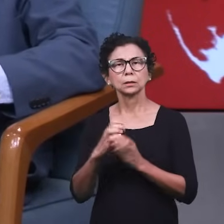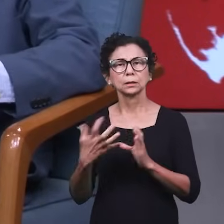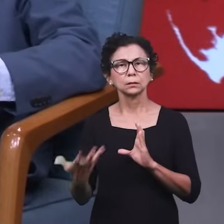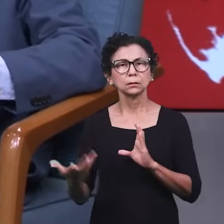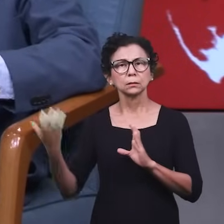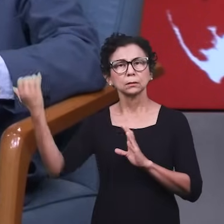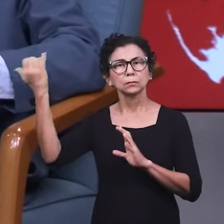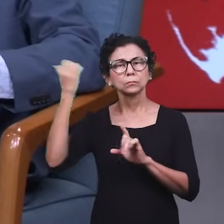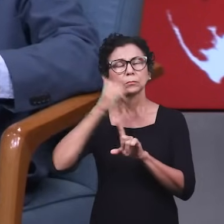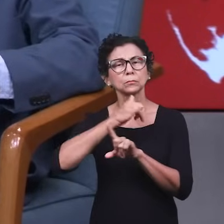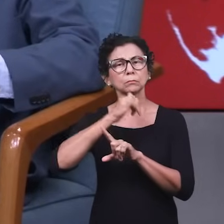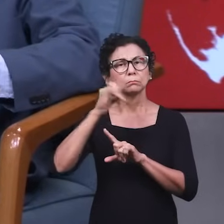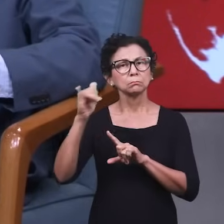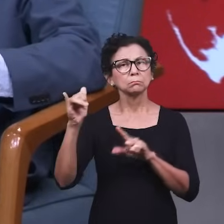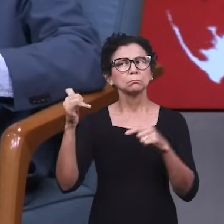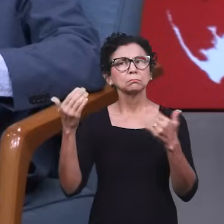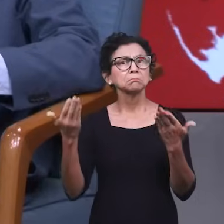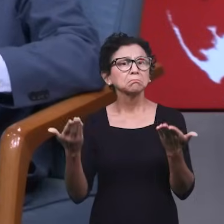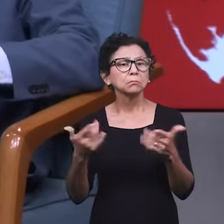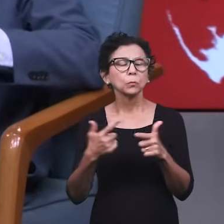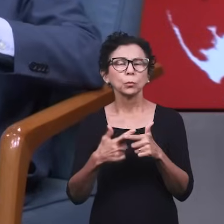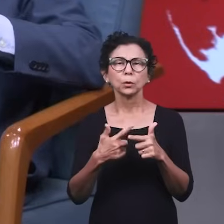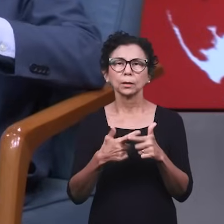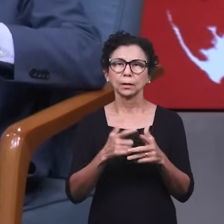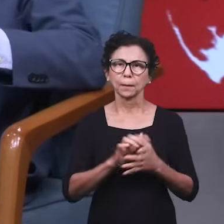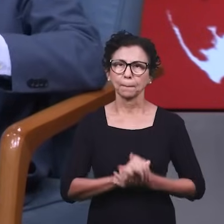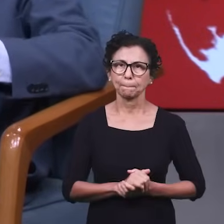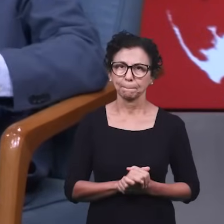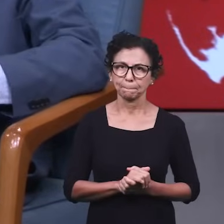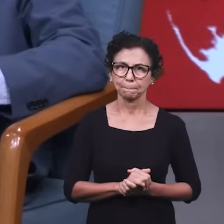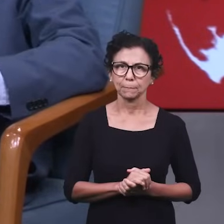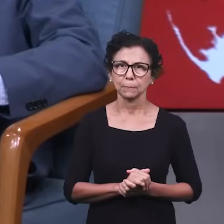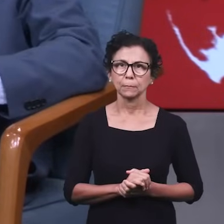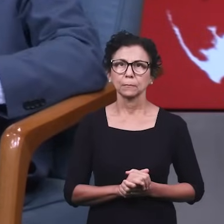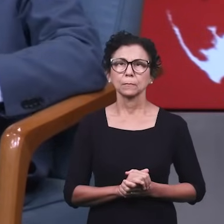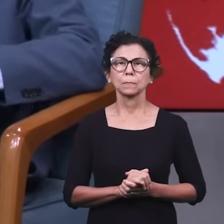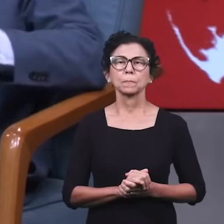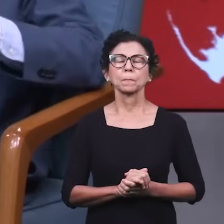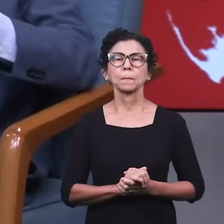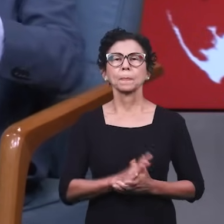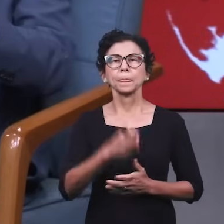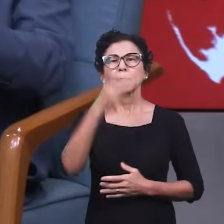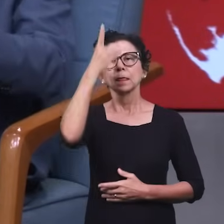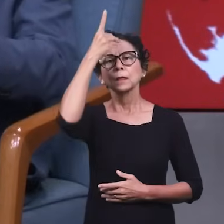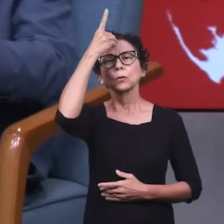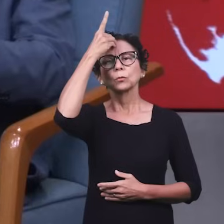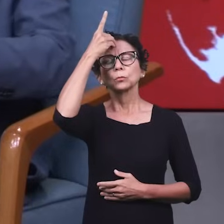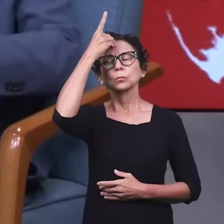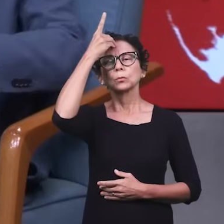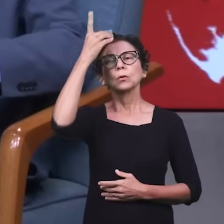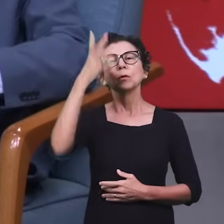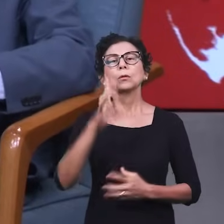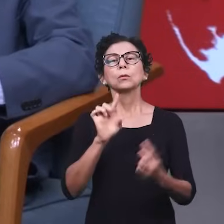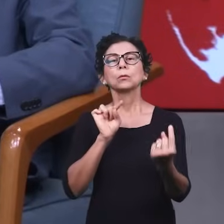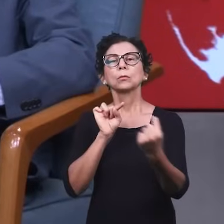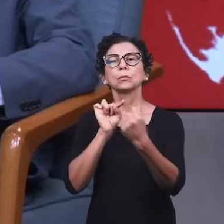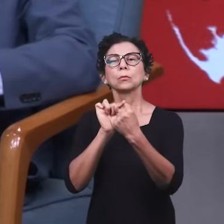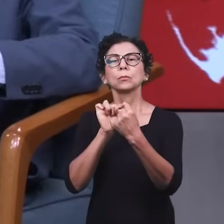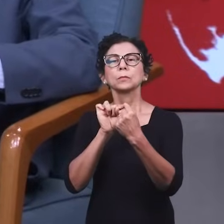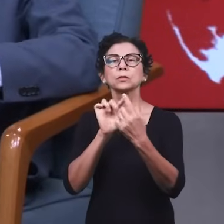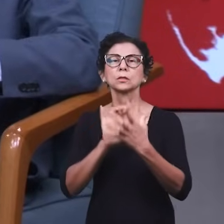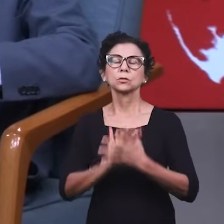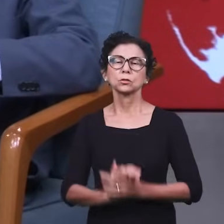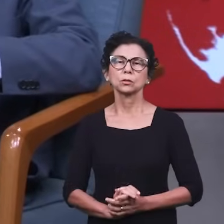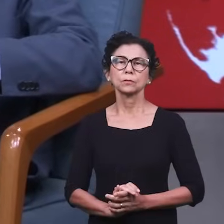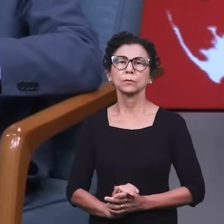igreja tem um caráter profético. Por quê? Porque todo o objetivo do